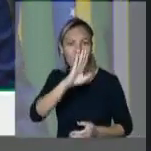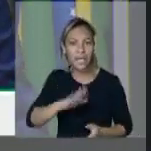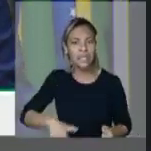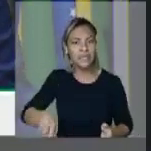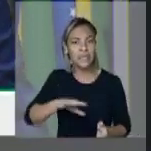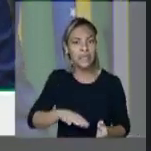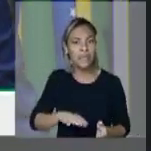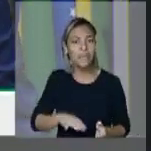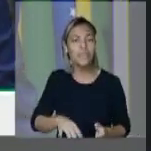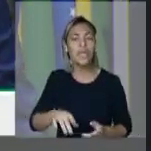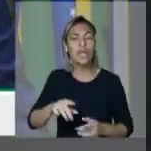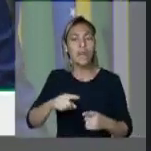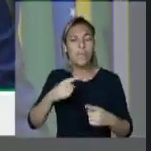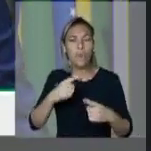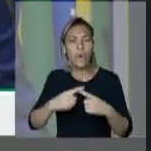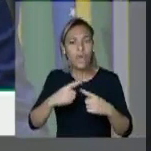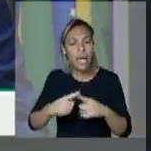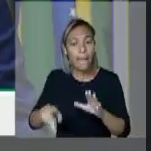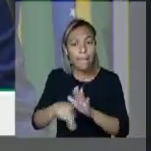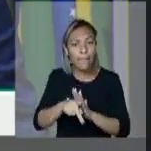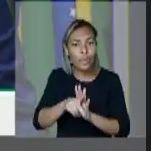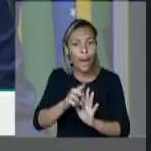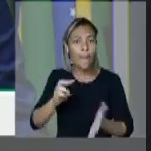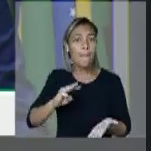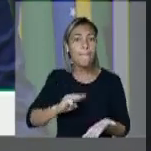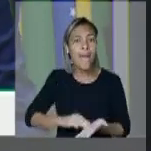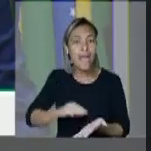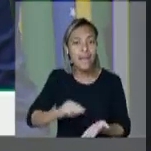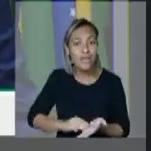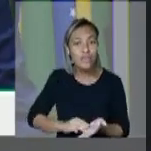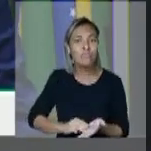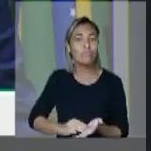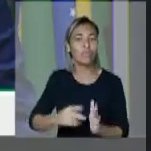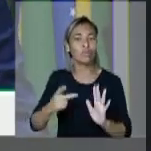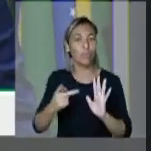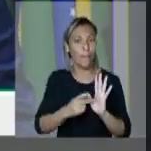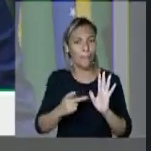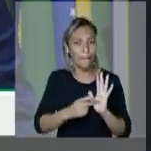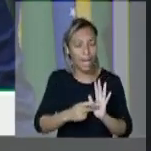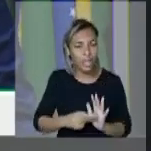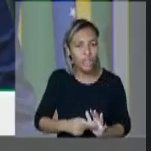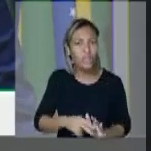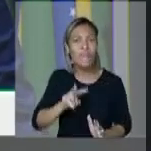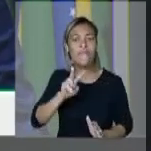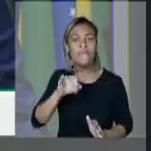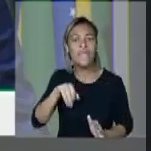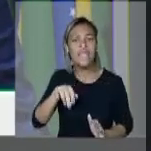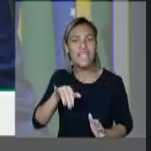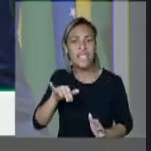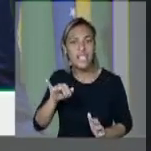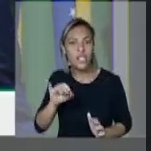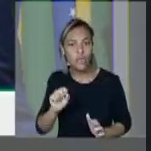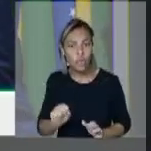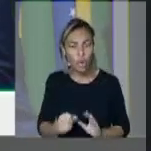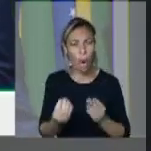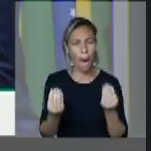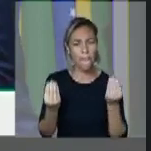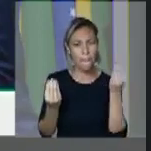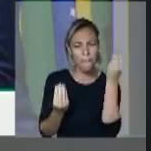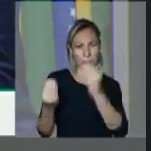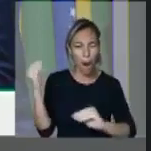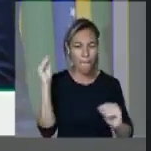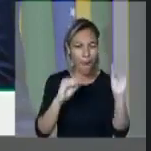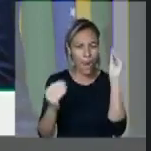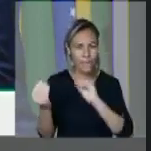jornalista e membro de um partido da esquerda, Vinícius Guerreiro, postou nas